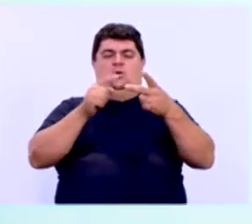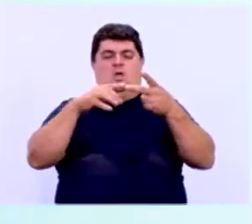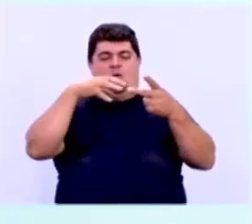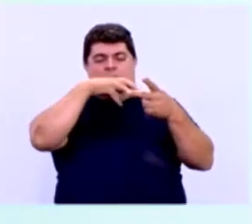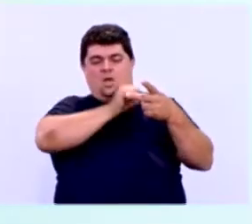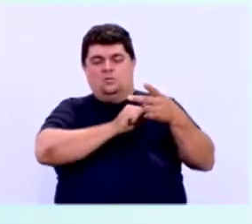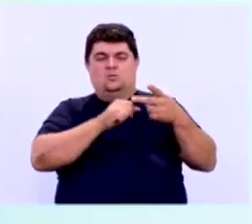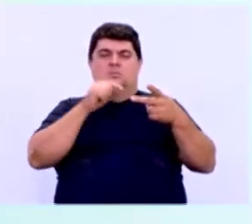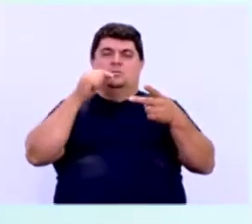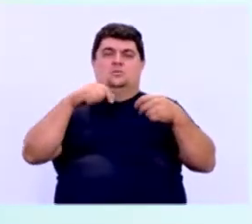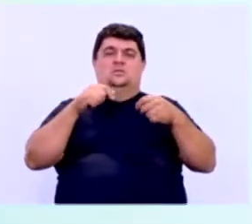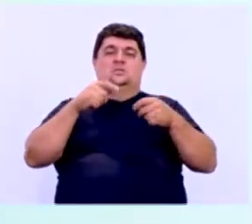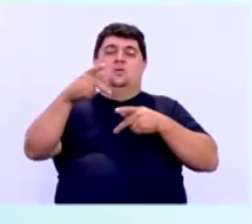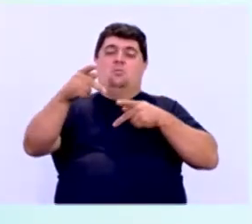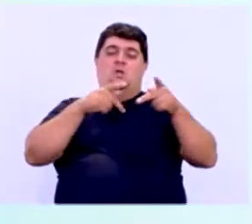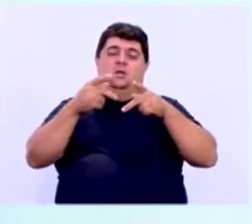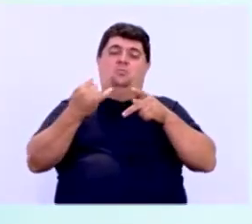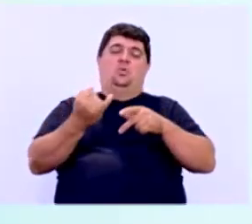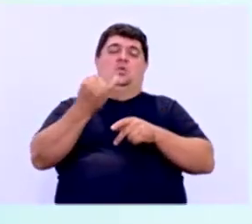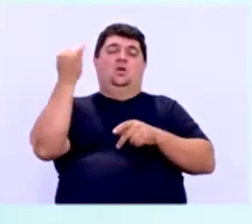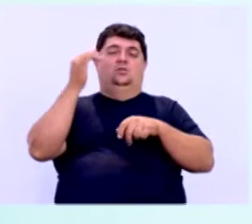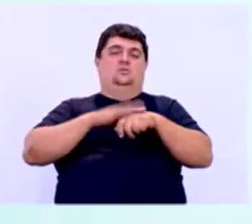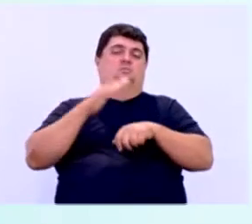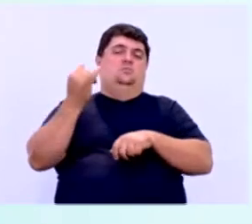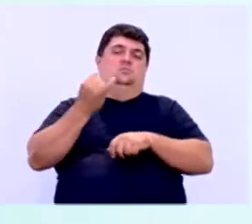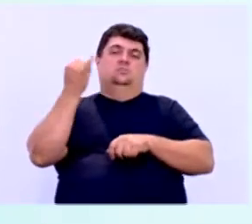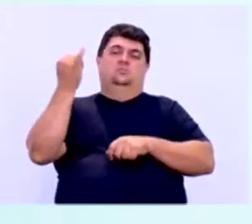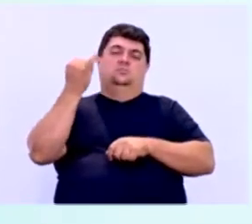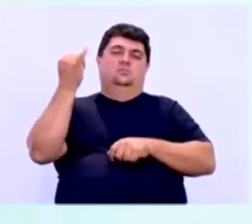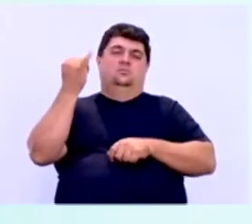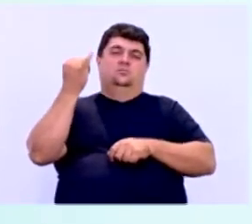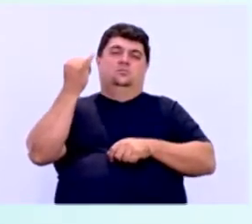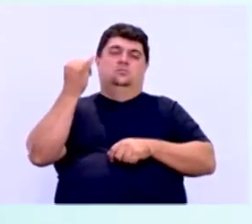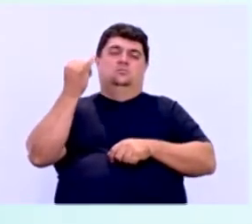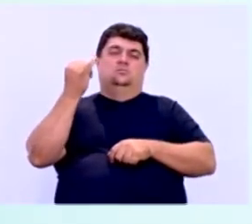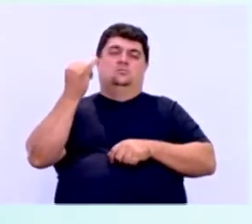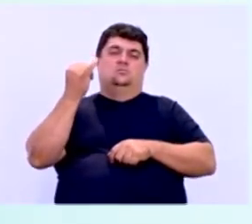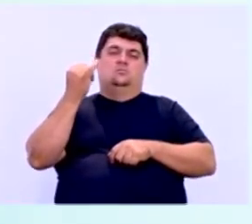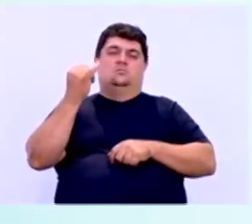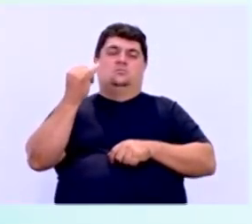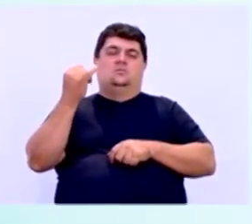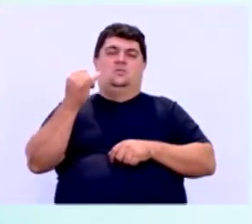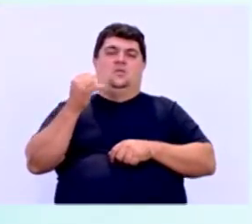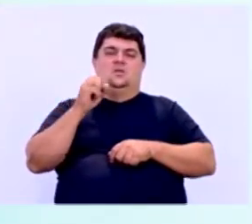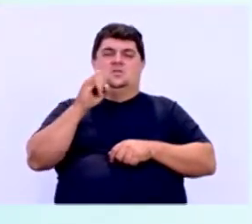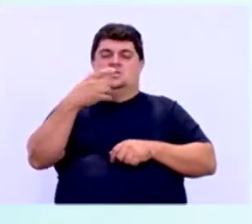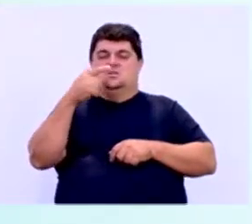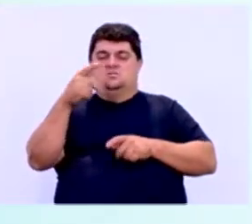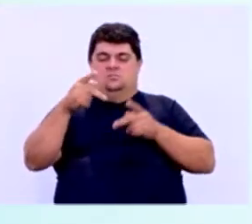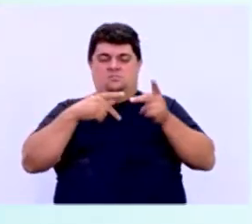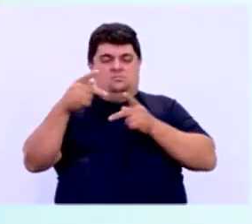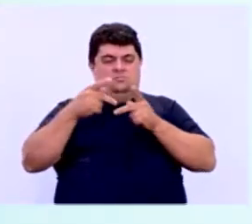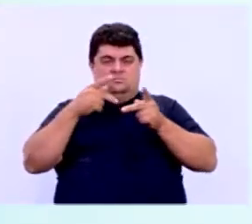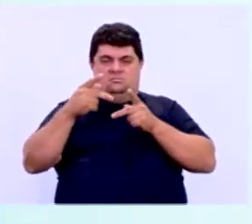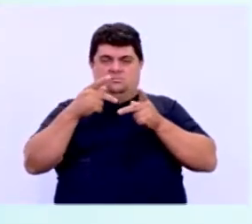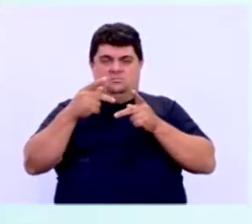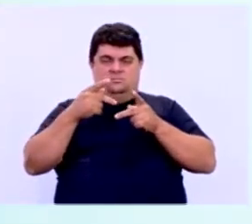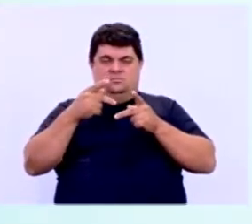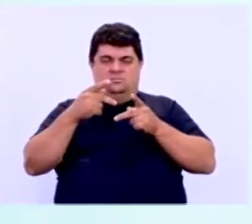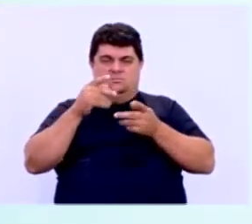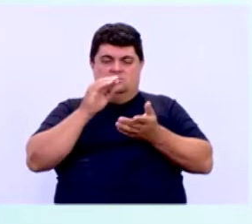médio prazo, ele demanda planejamento. Ele demanda planejamento financeiro, né? Se não